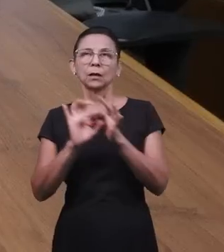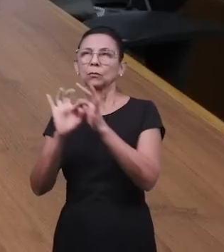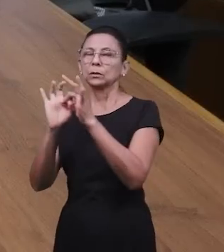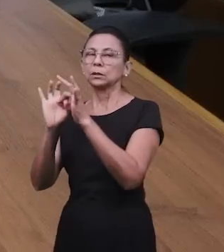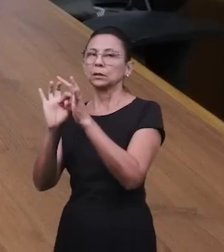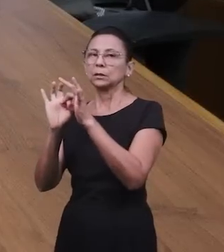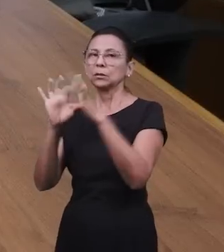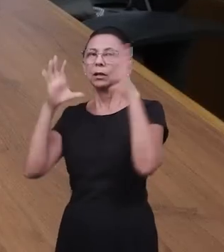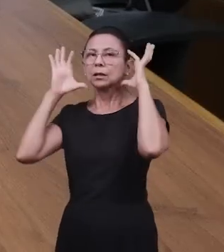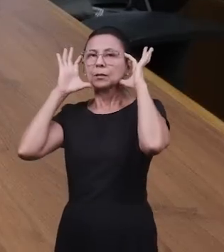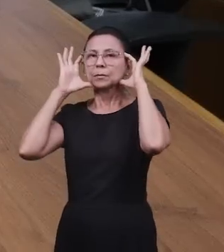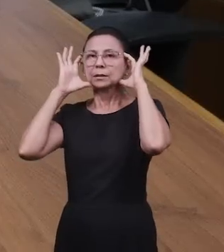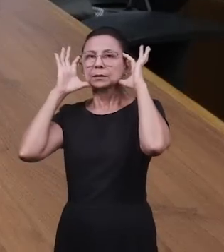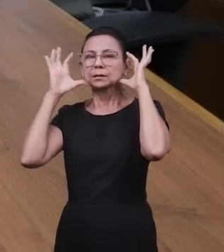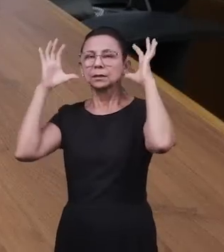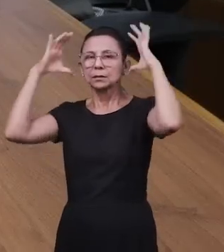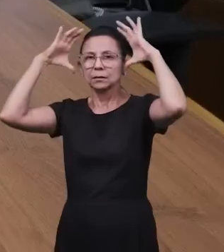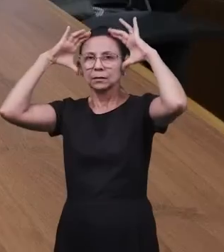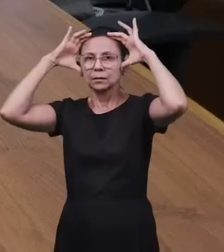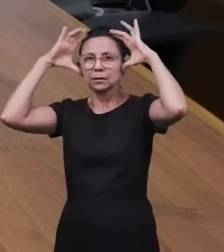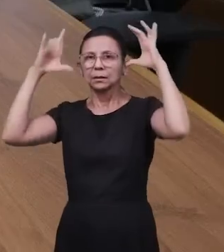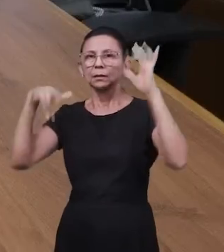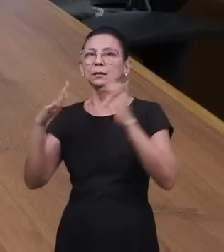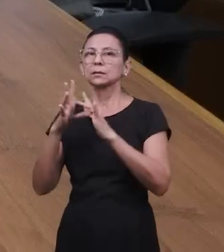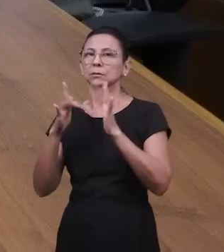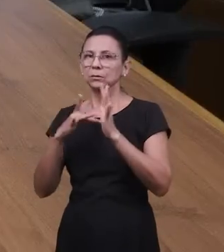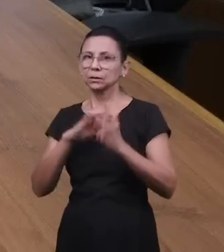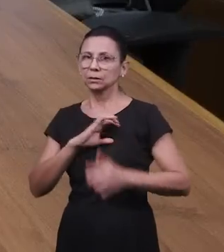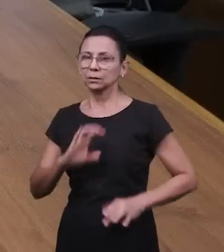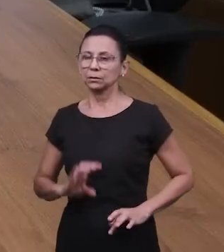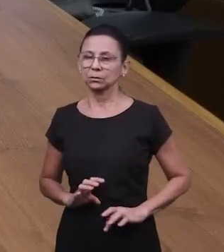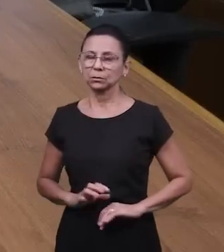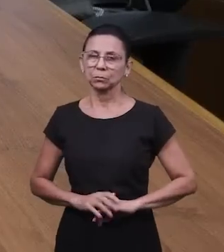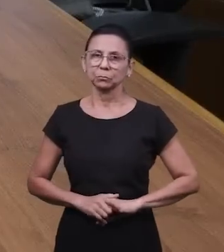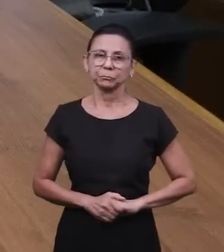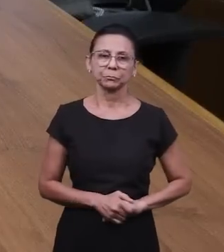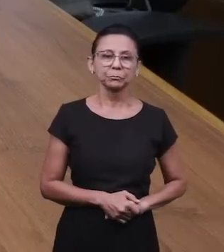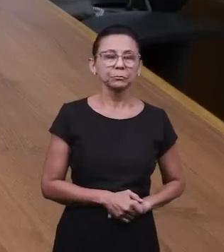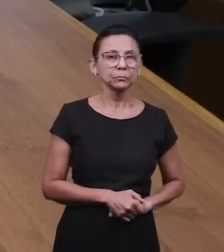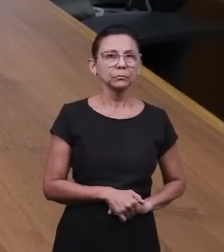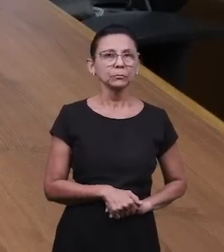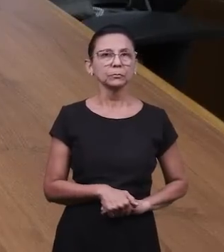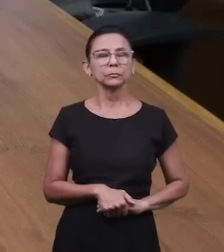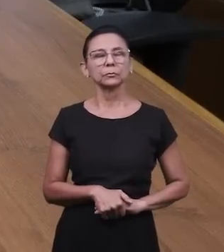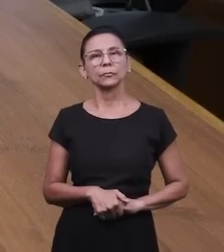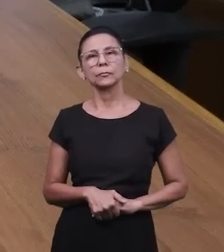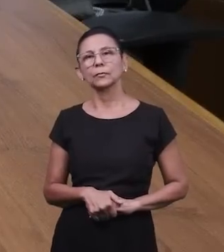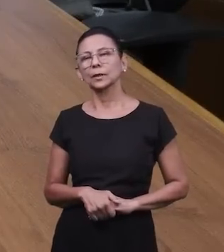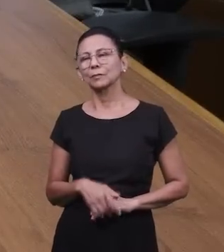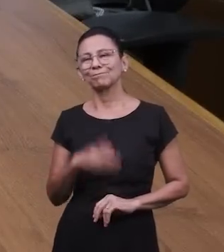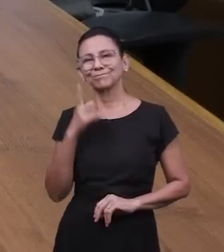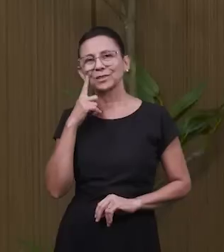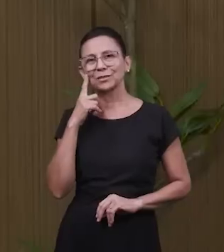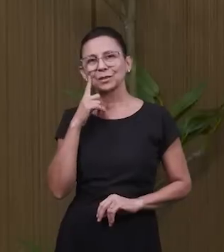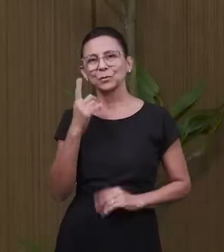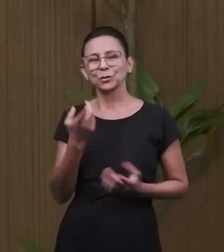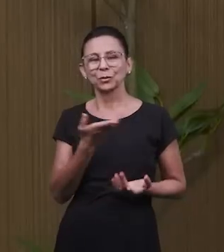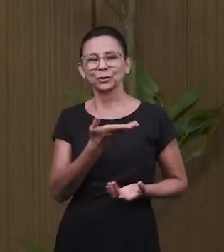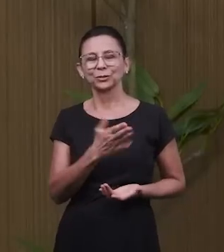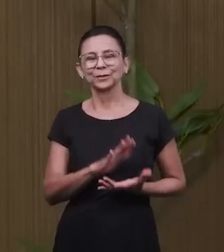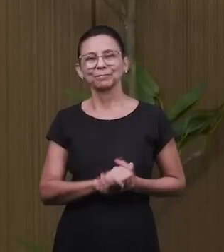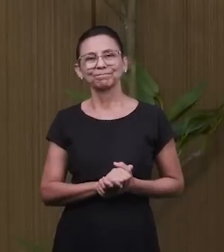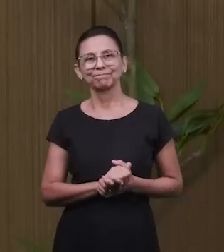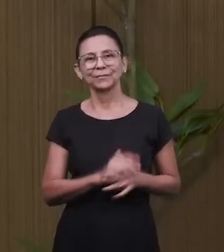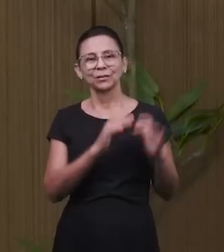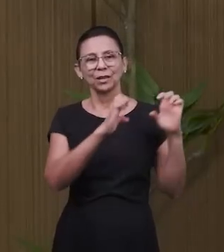É aquilo que nós falamos dos apóstolos. Hoje nós vemos muito no meio evangélico uma deturpação do evangelho, uma deturpação da